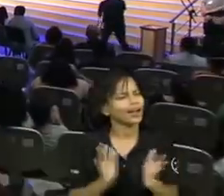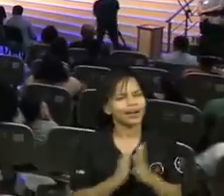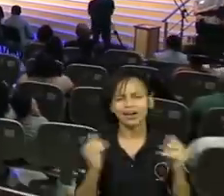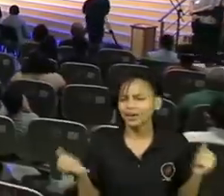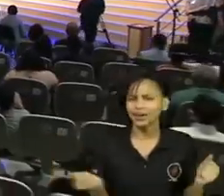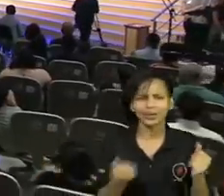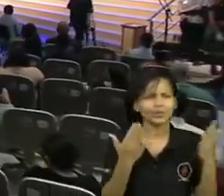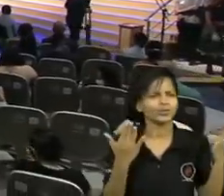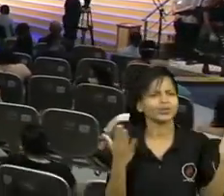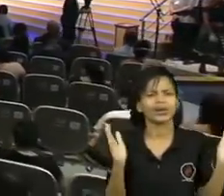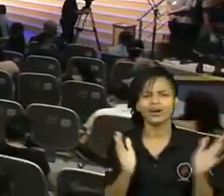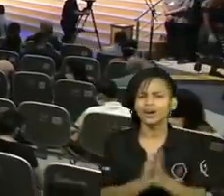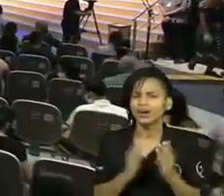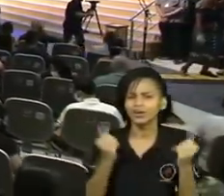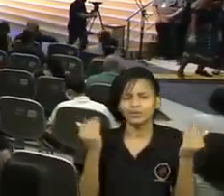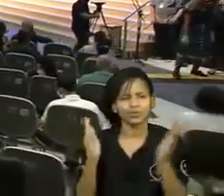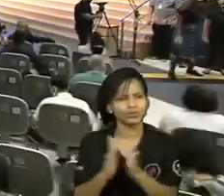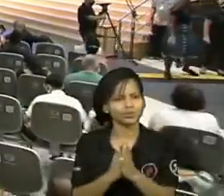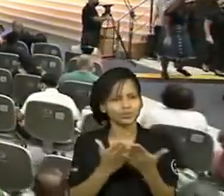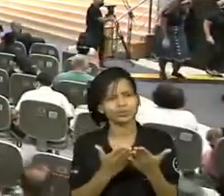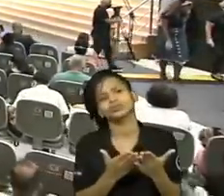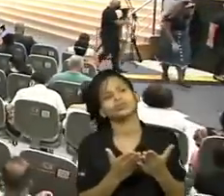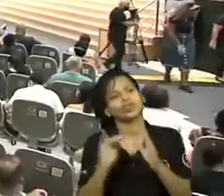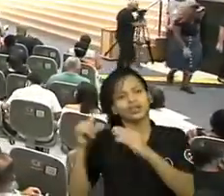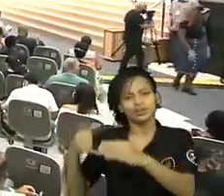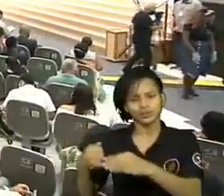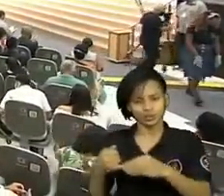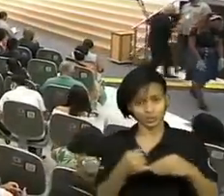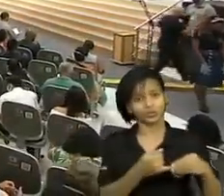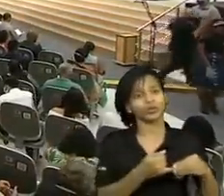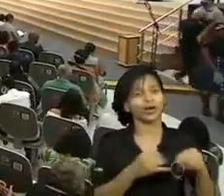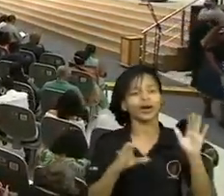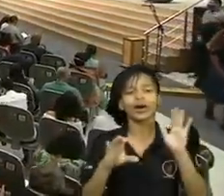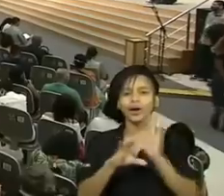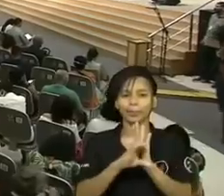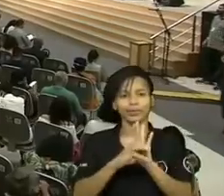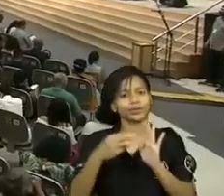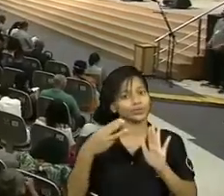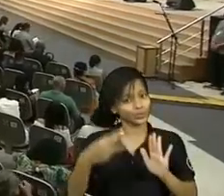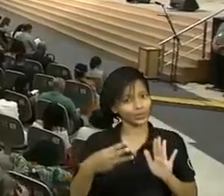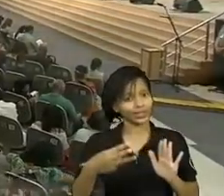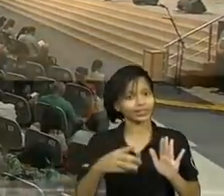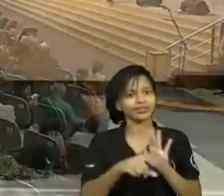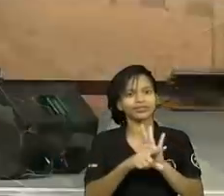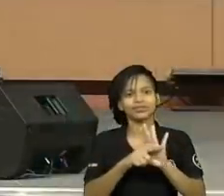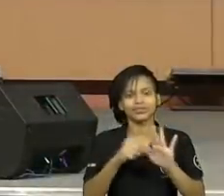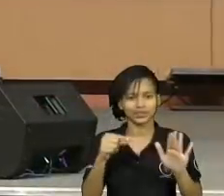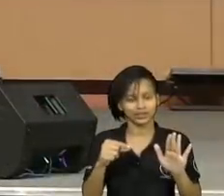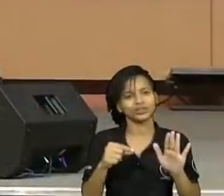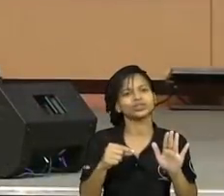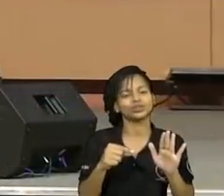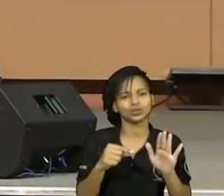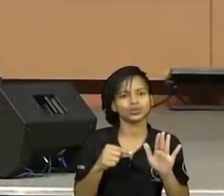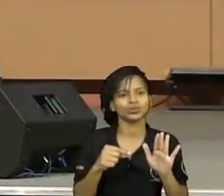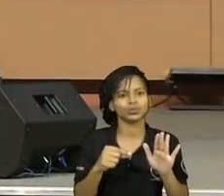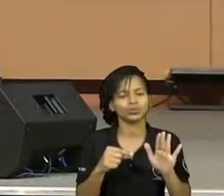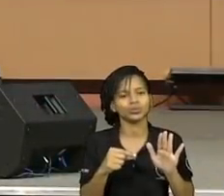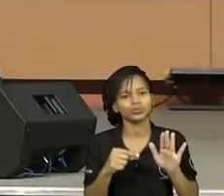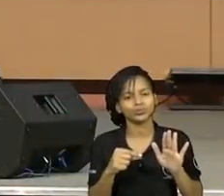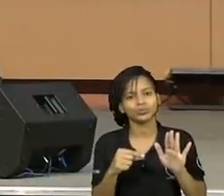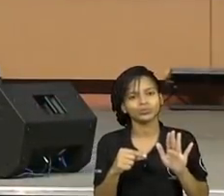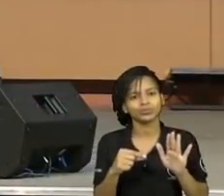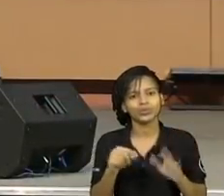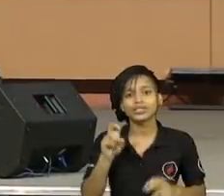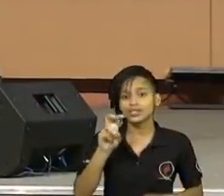Abra a sua Bíblia no livro de Josué, no capítulo 3 e versículo de número